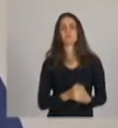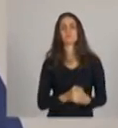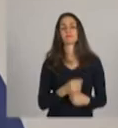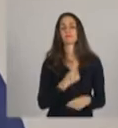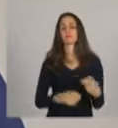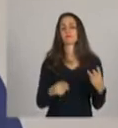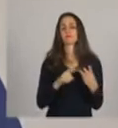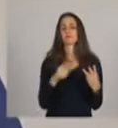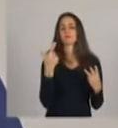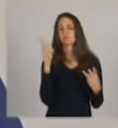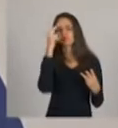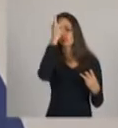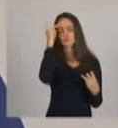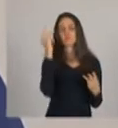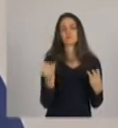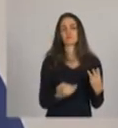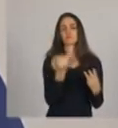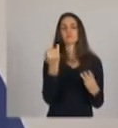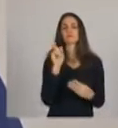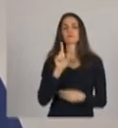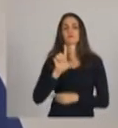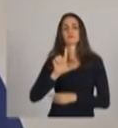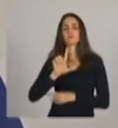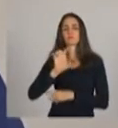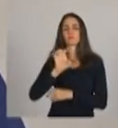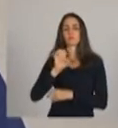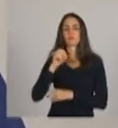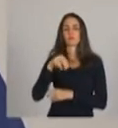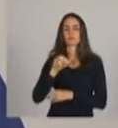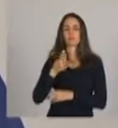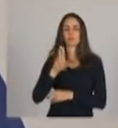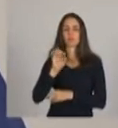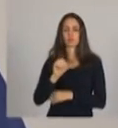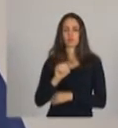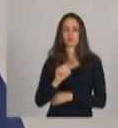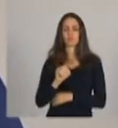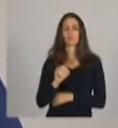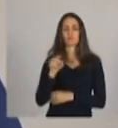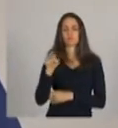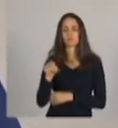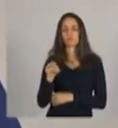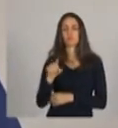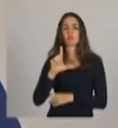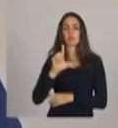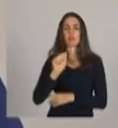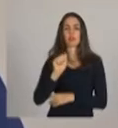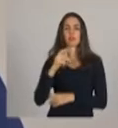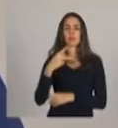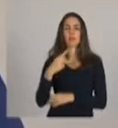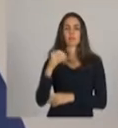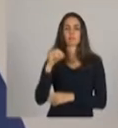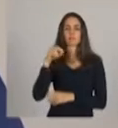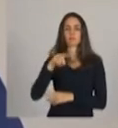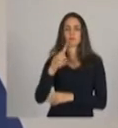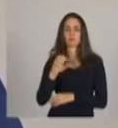no Brasil, que foi o Leonardo Laponzina, mais conhecido como Lenny